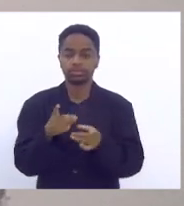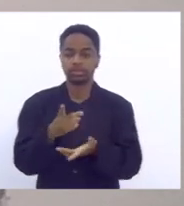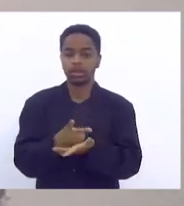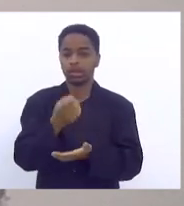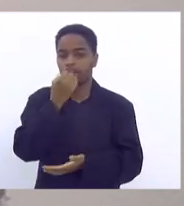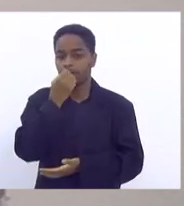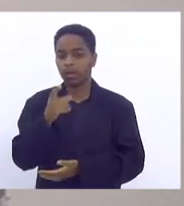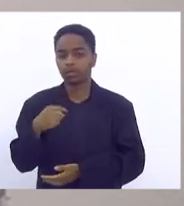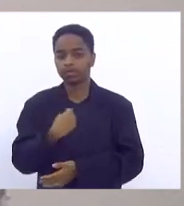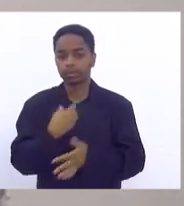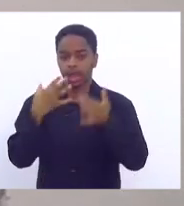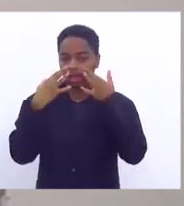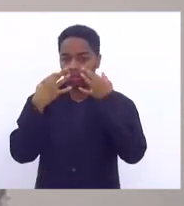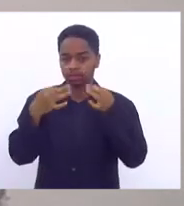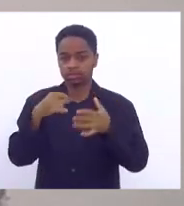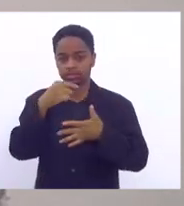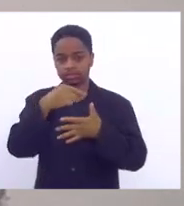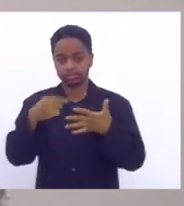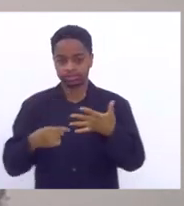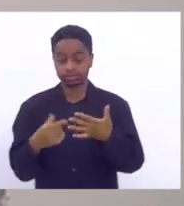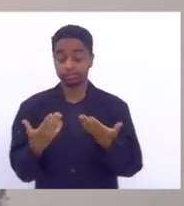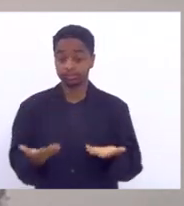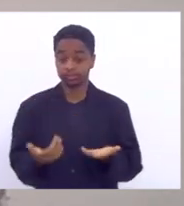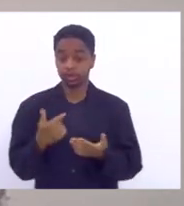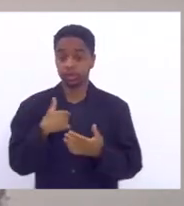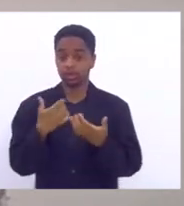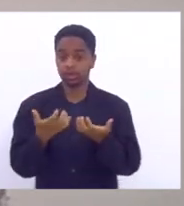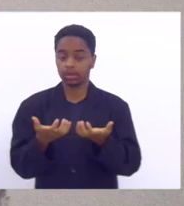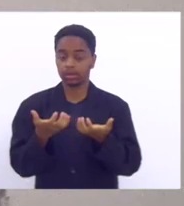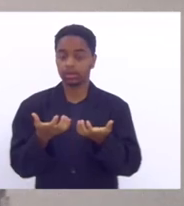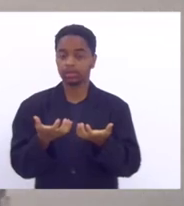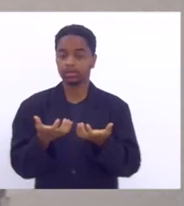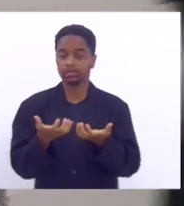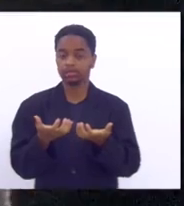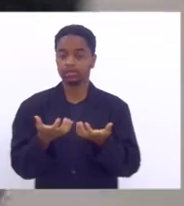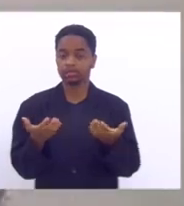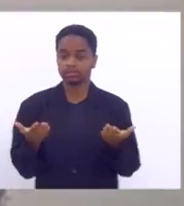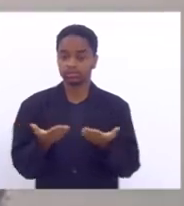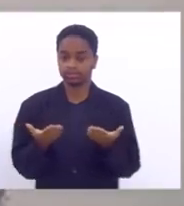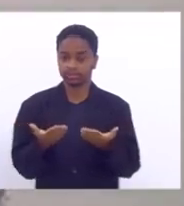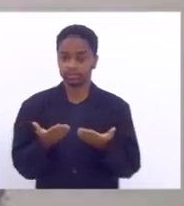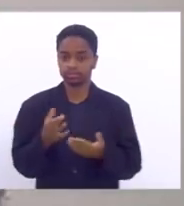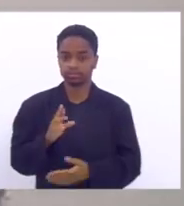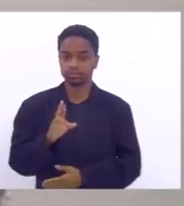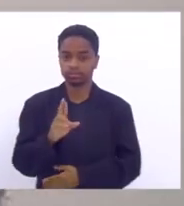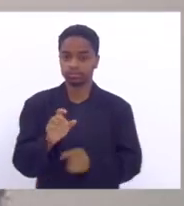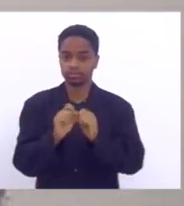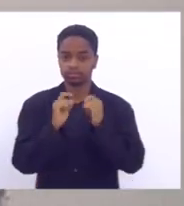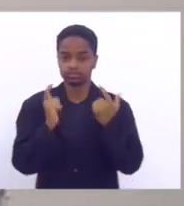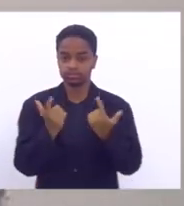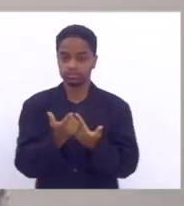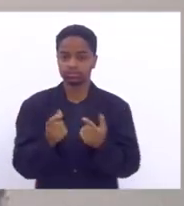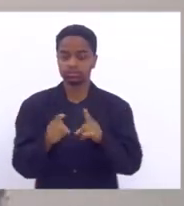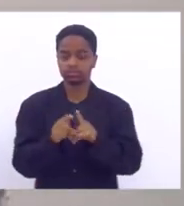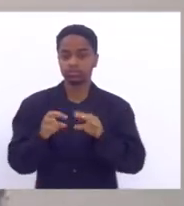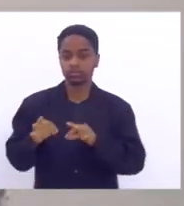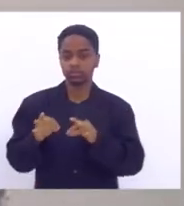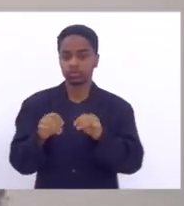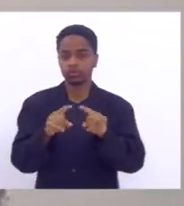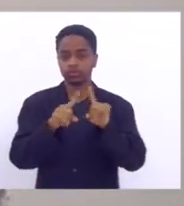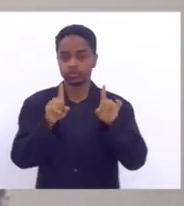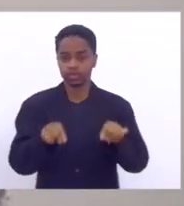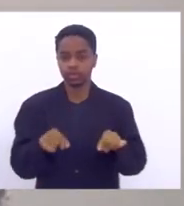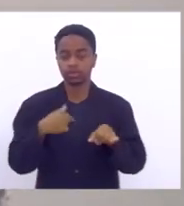Estar atento para essas questões então eu gostaria em nome da casa dos Servidores dessa casa repetir as